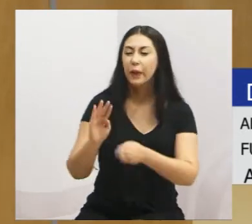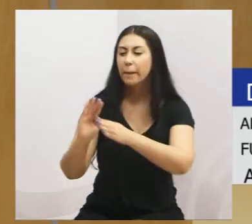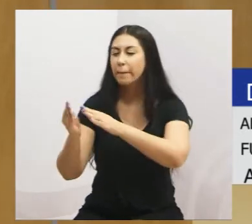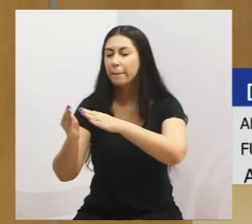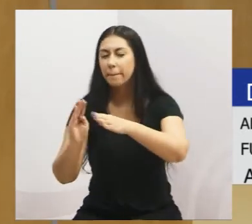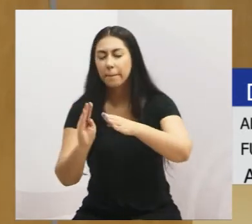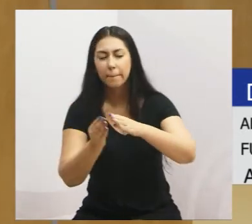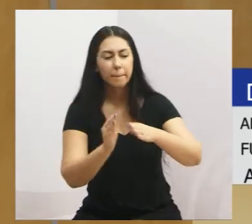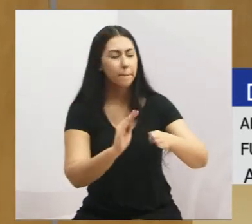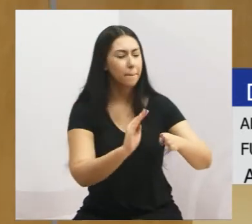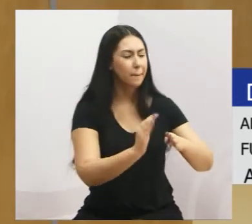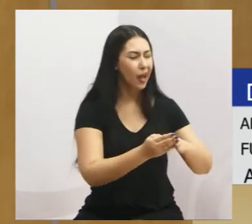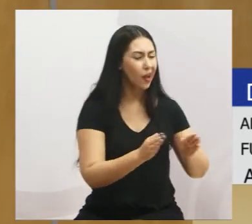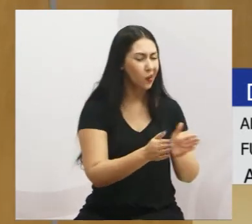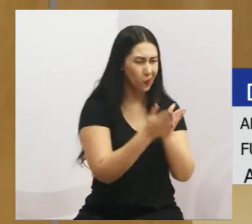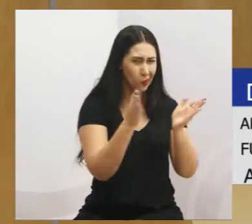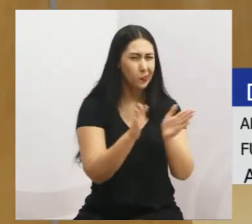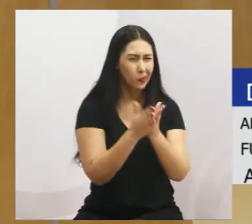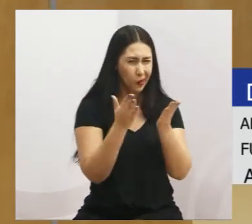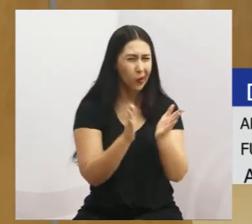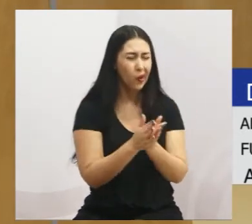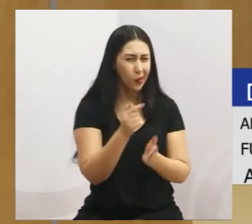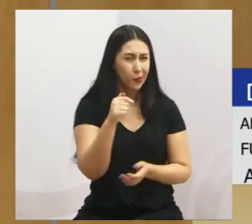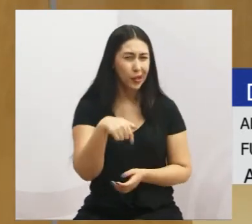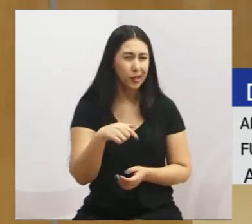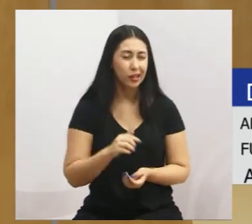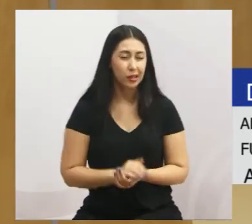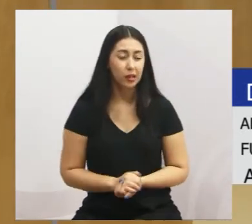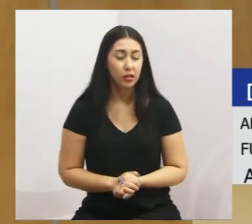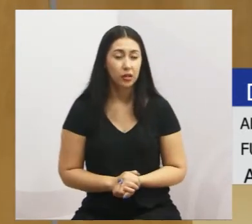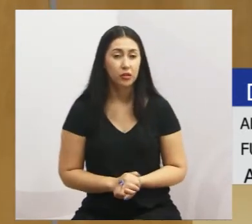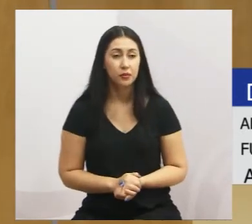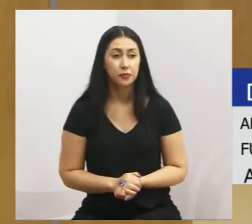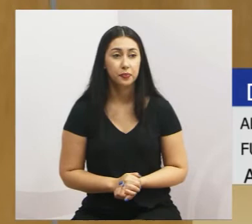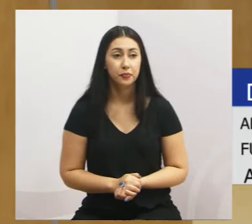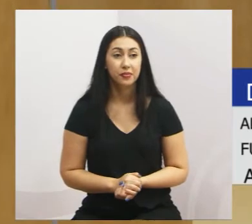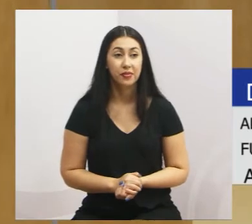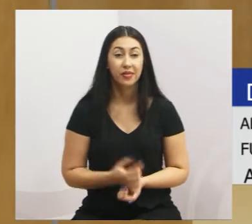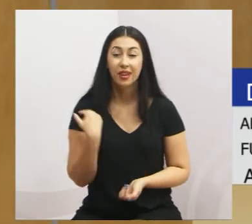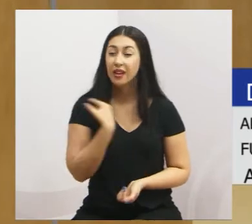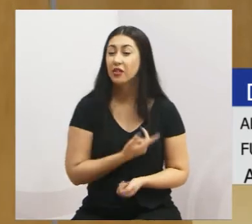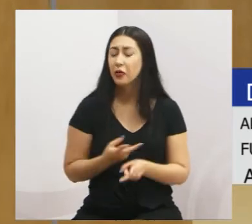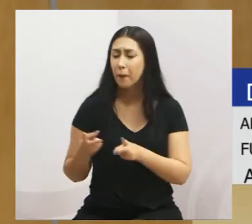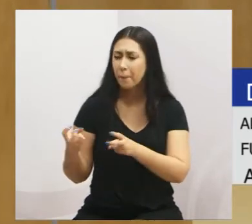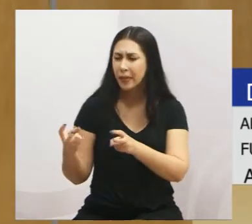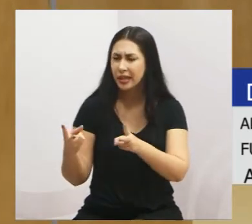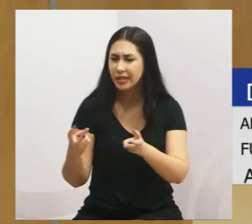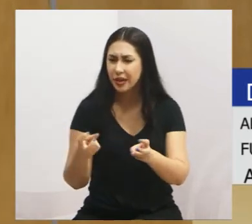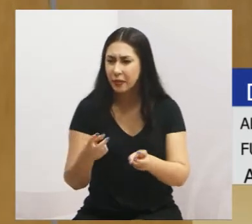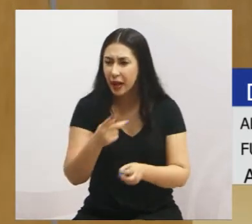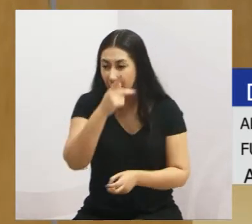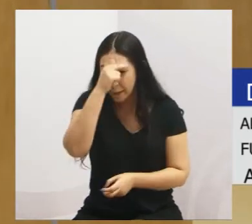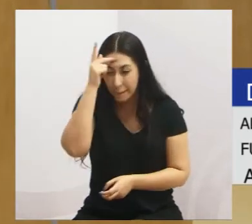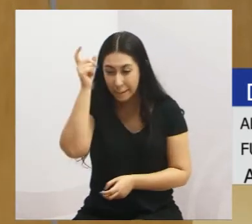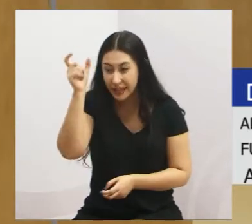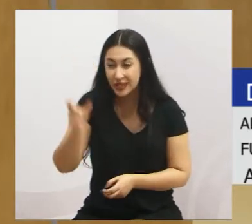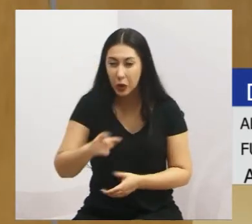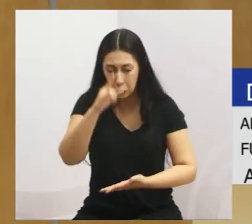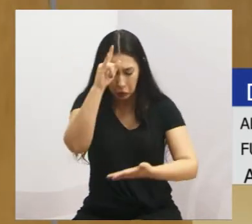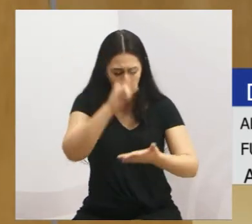aqueles que têm mais dificuldade financeira, mais dificuldade econômica, e a gente vê pessoas com ordem de despejo na